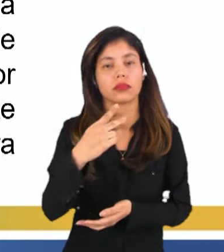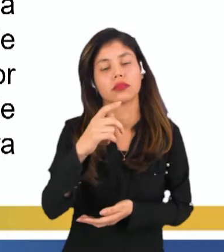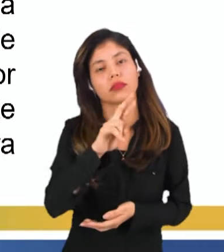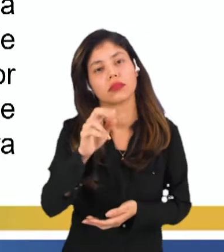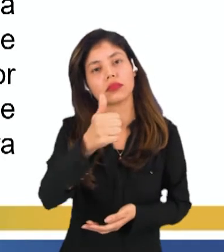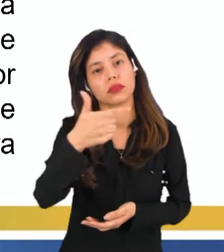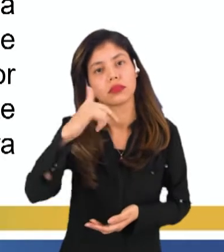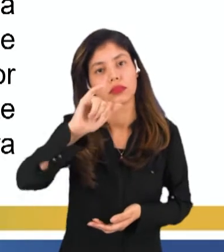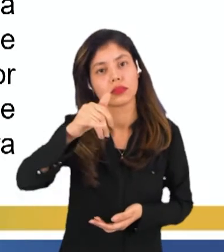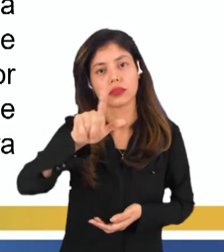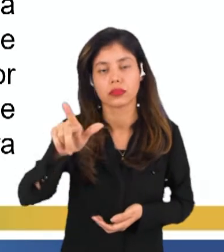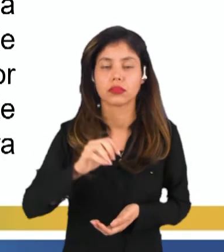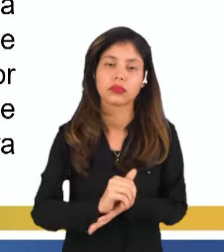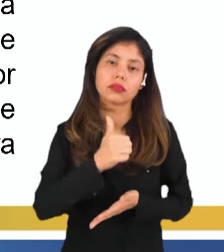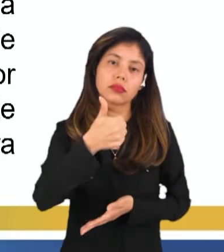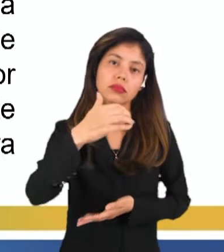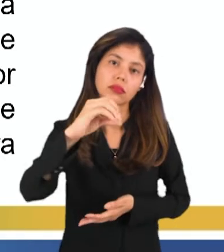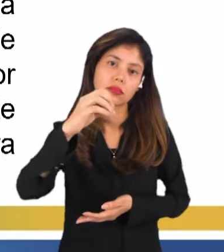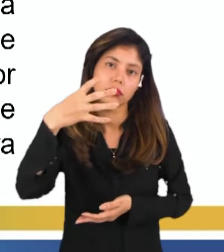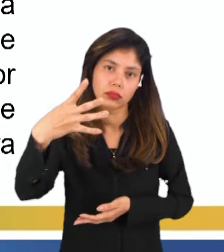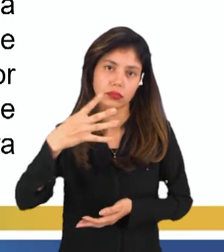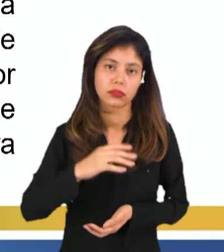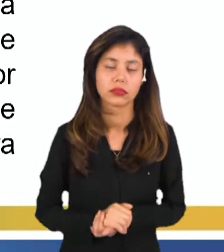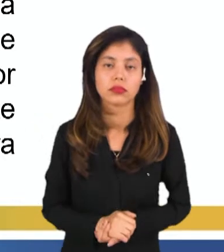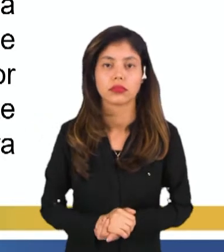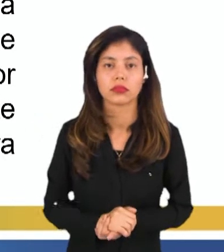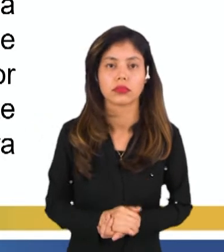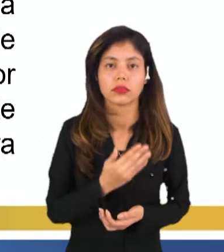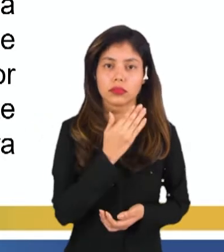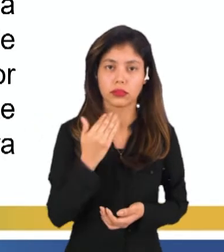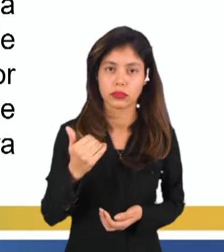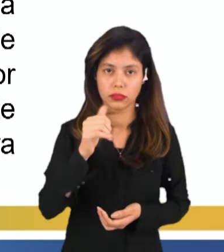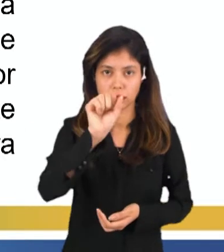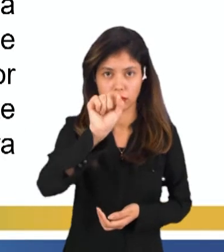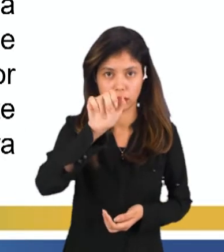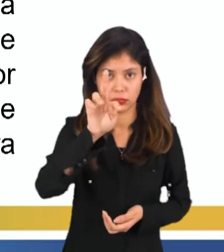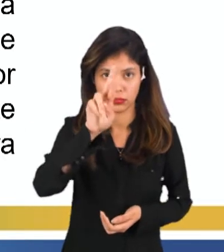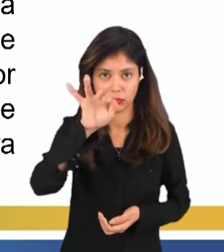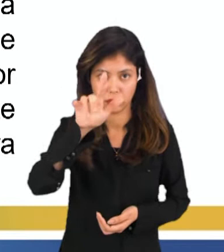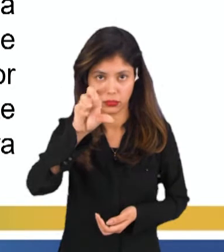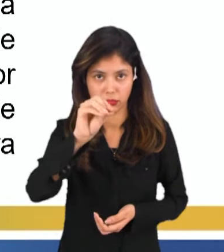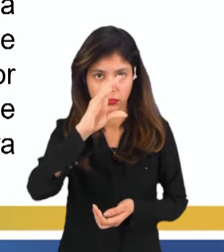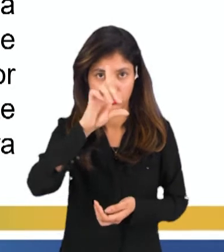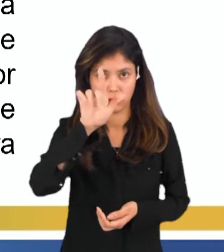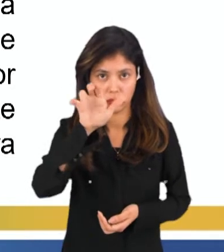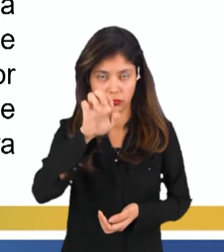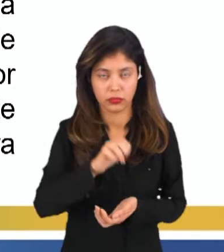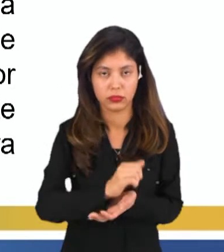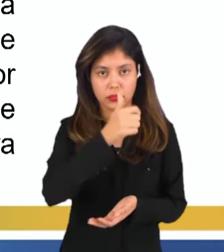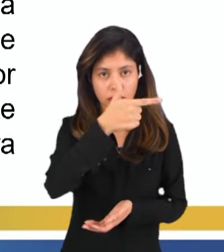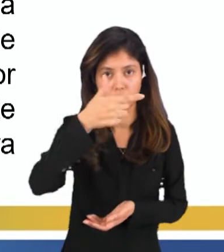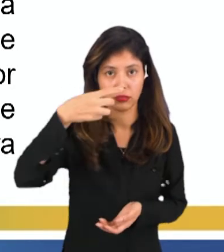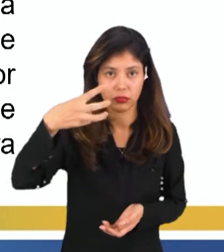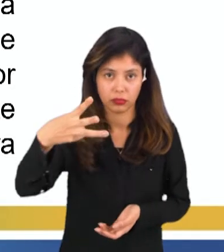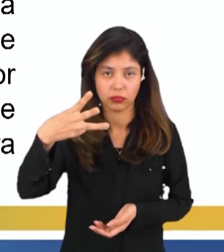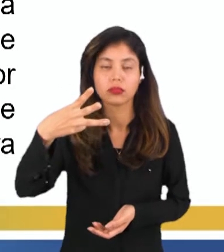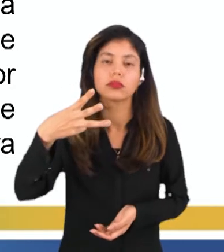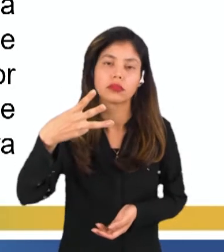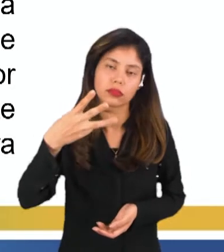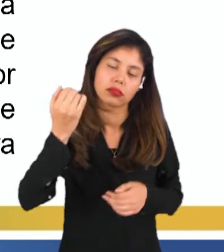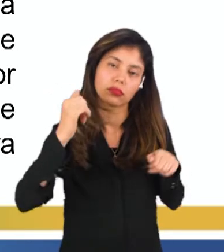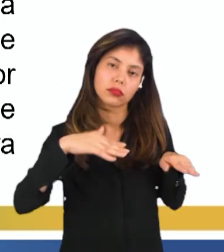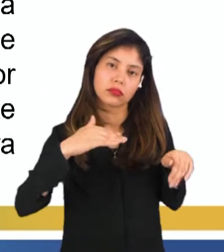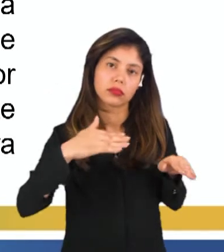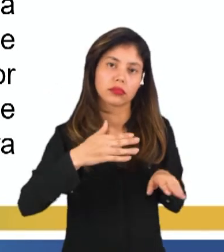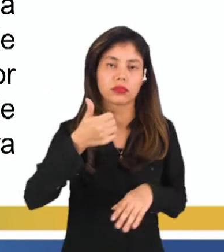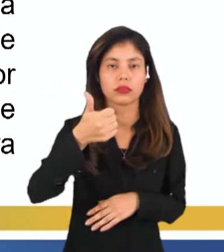12 de julho de 1904 e faleceu em Santiago, em Chile, 23 de setembro